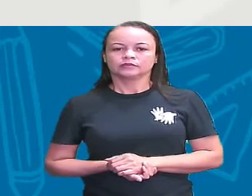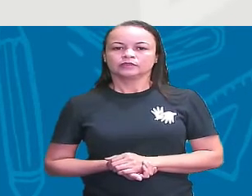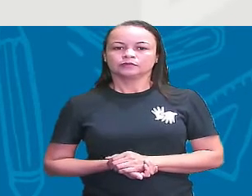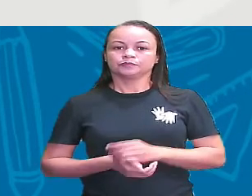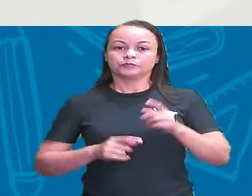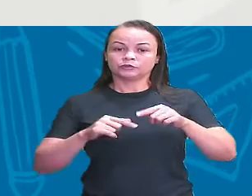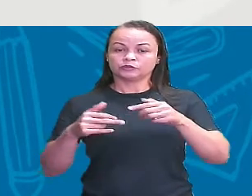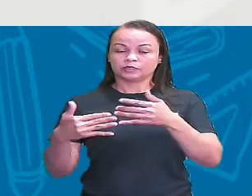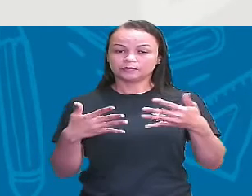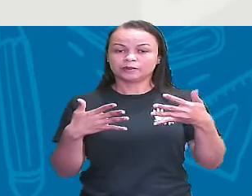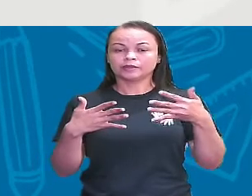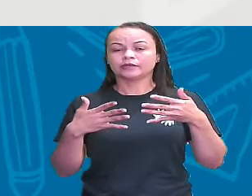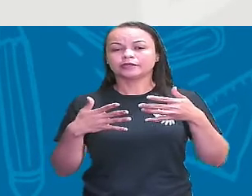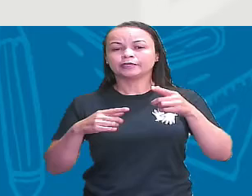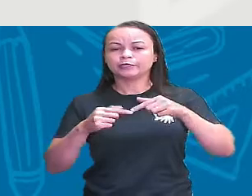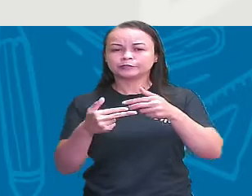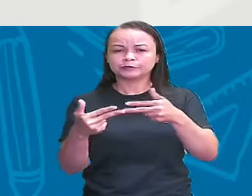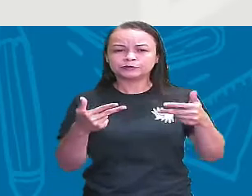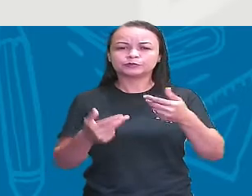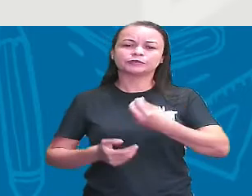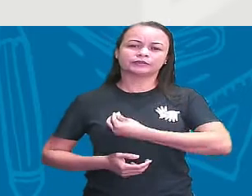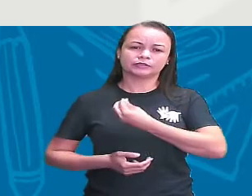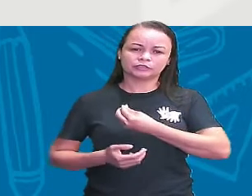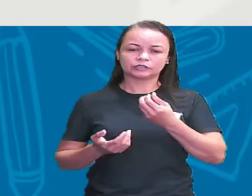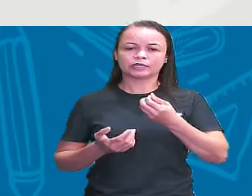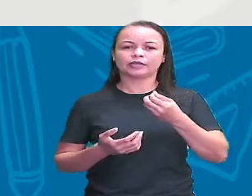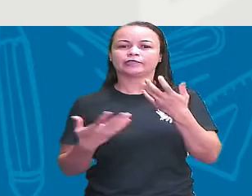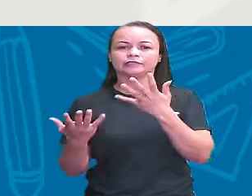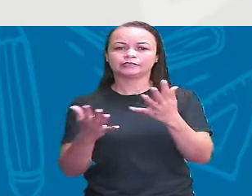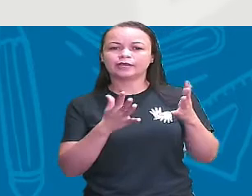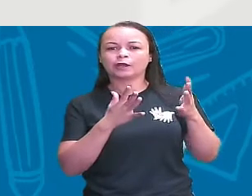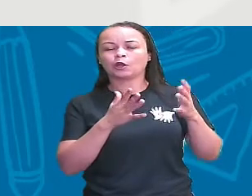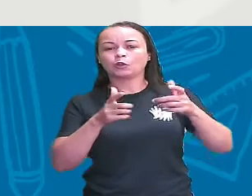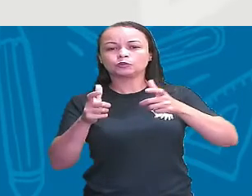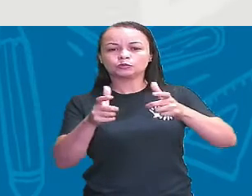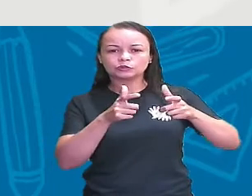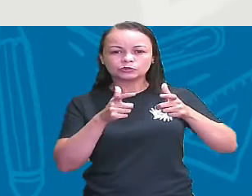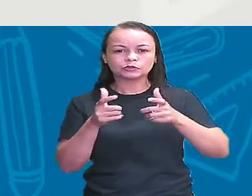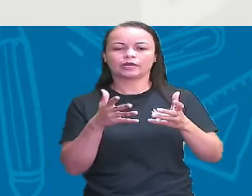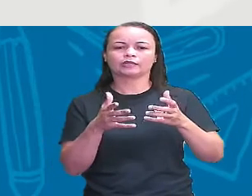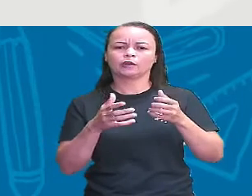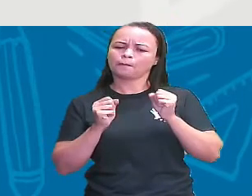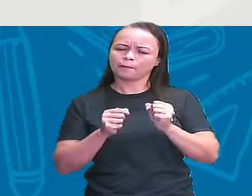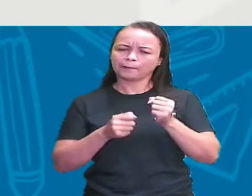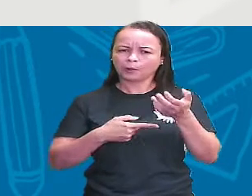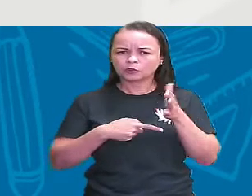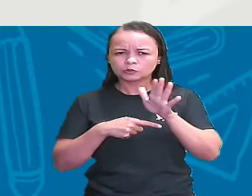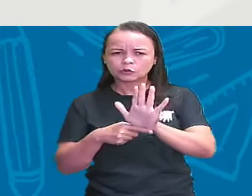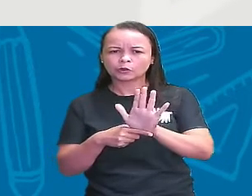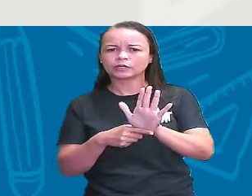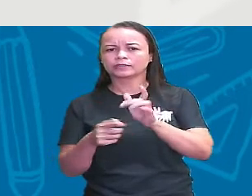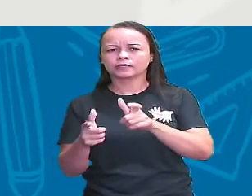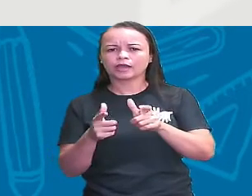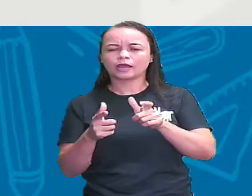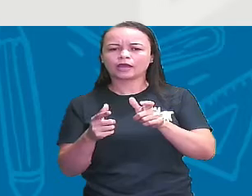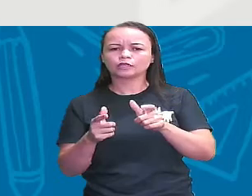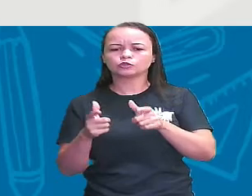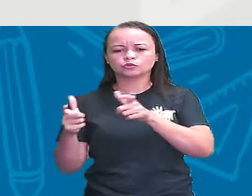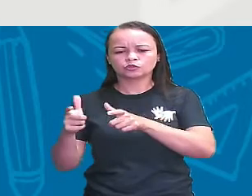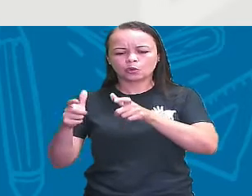elementos existentes na paisagem podem nos ajudar a nos orientar no dia a